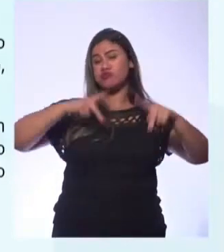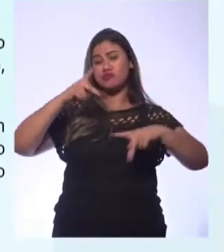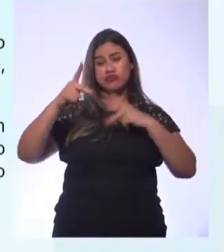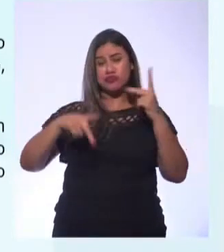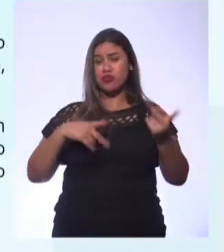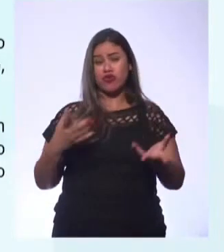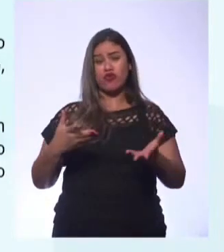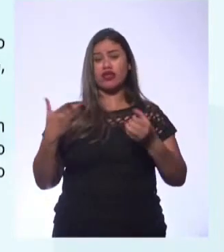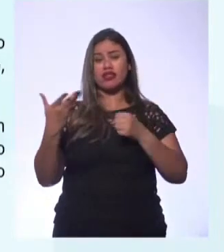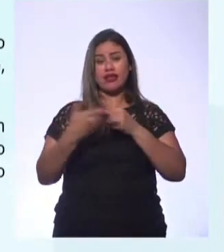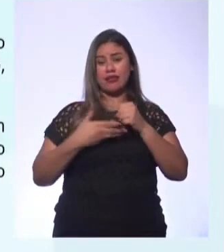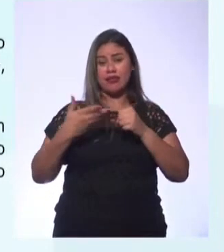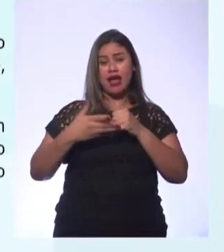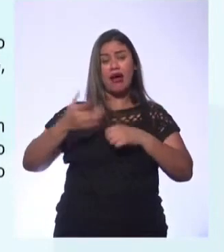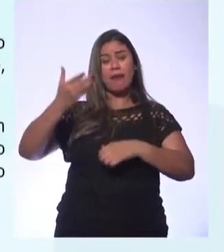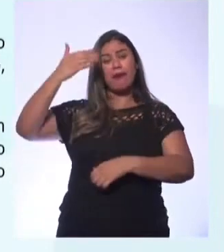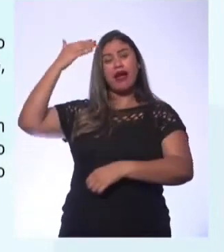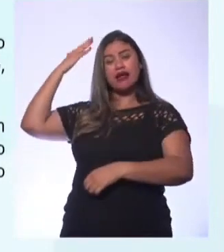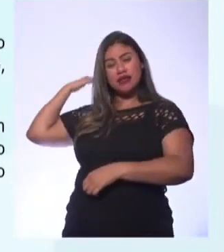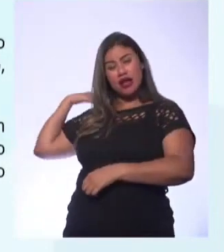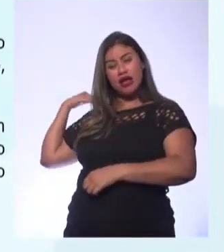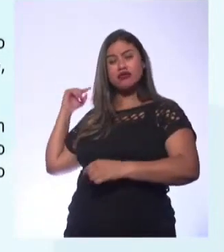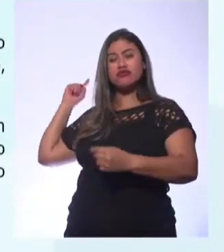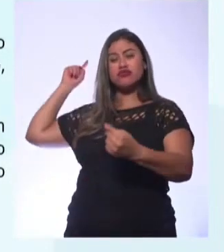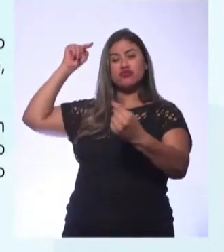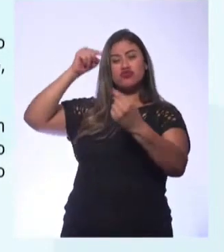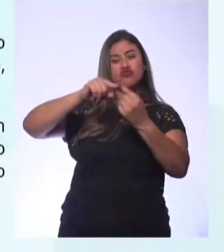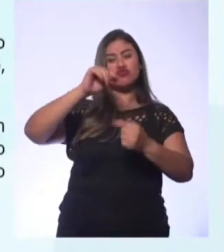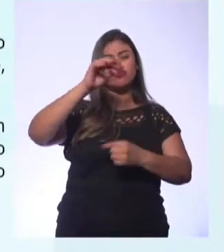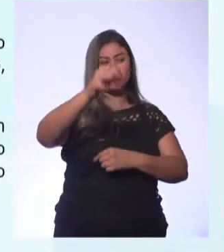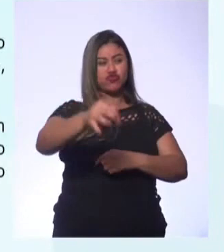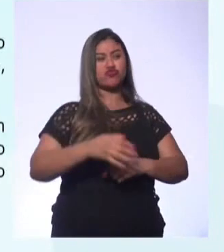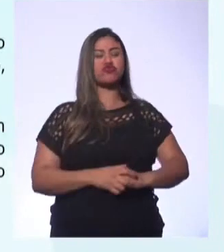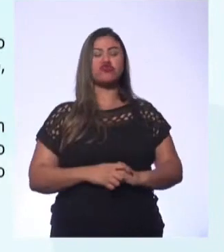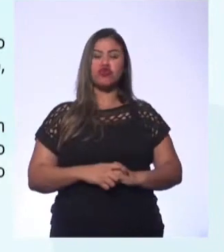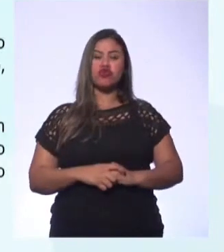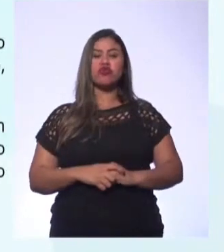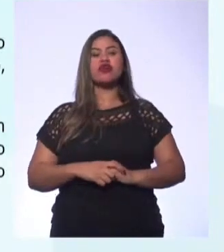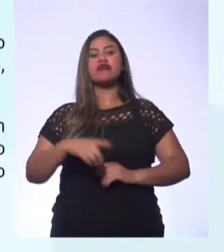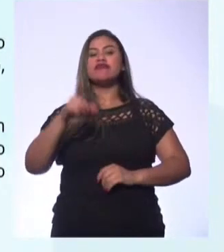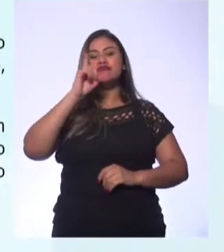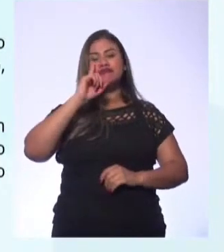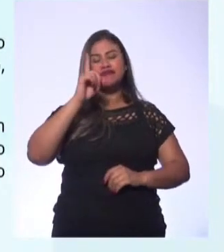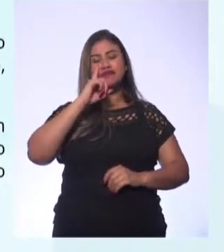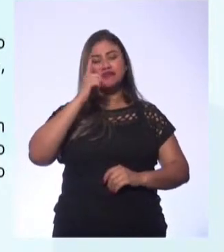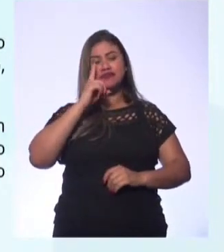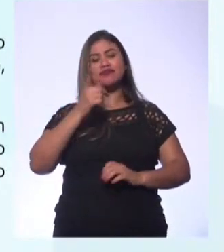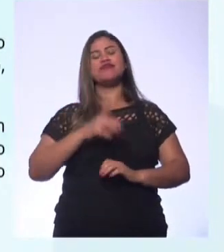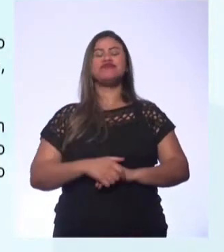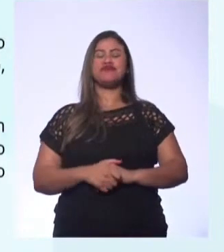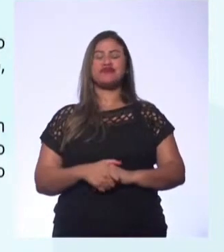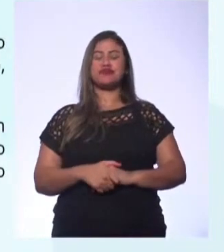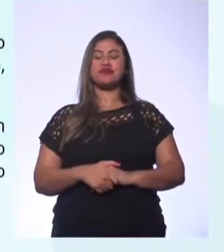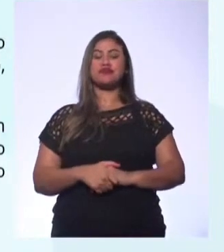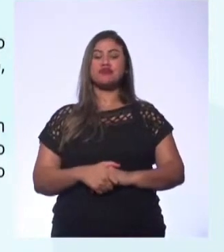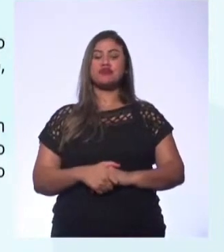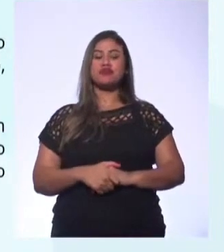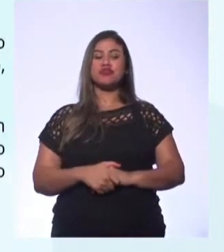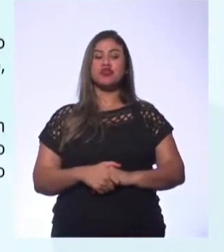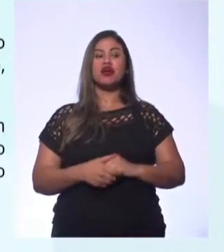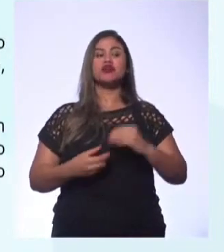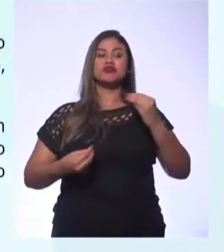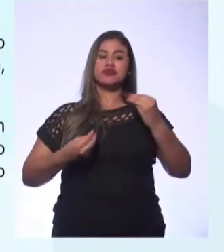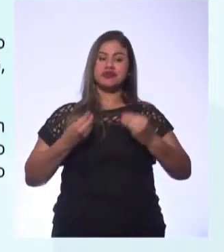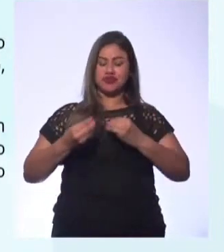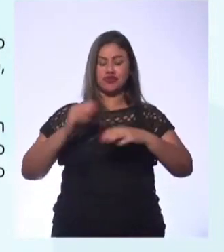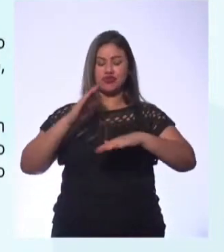alinham essas bases, né, do futuro e se passam pelos dilemas e os anseios sociais do cotidiano também, tá? Então, nos procedimentos de criação,